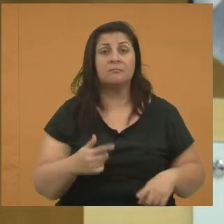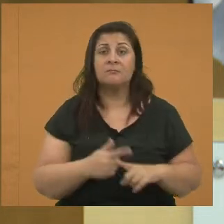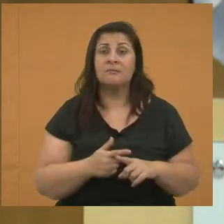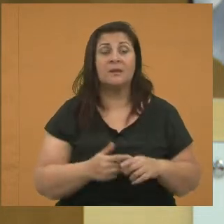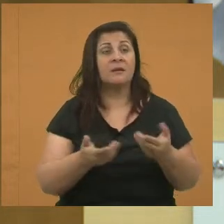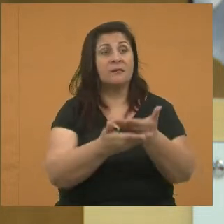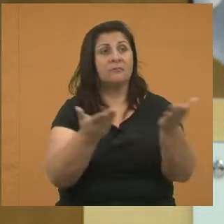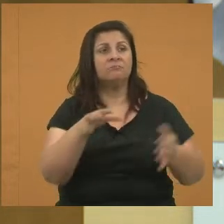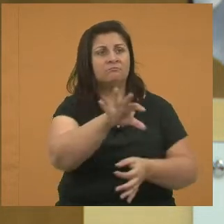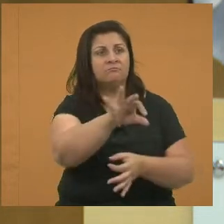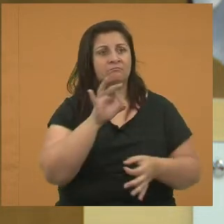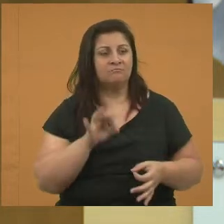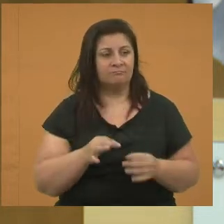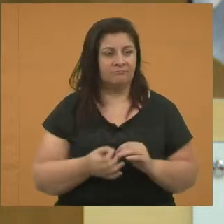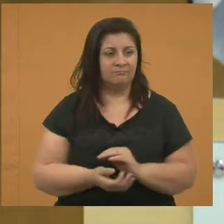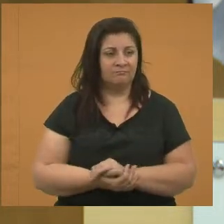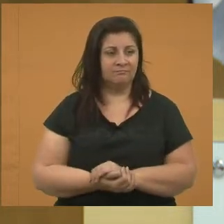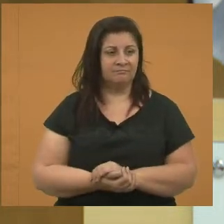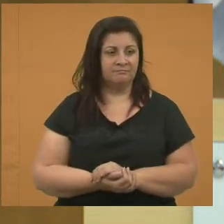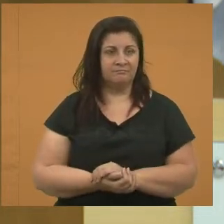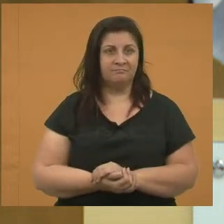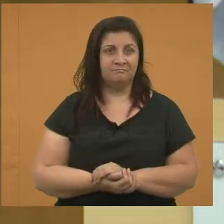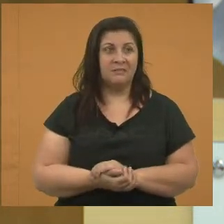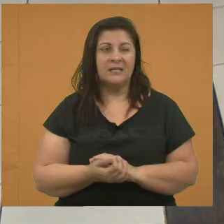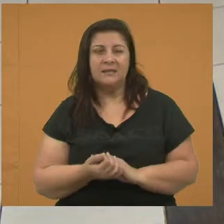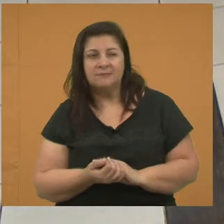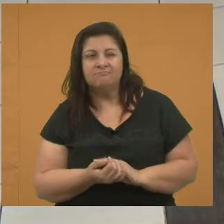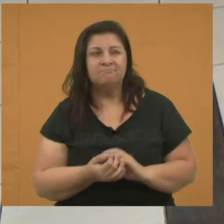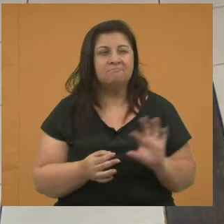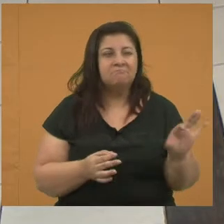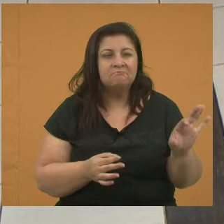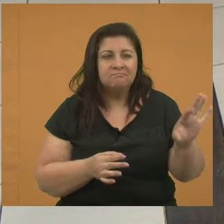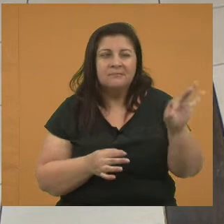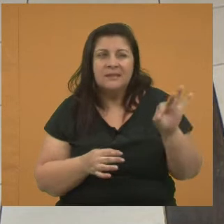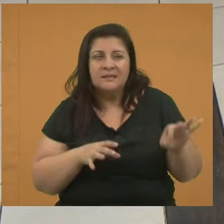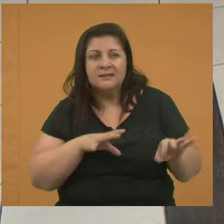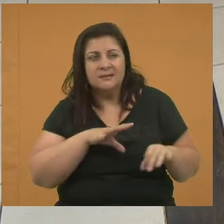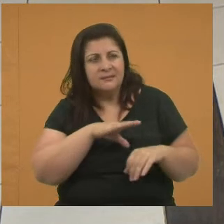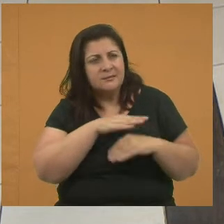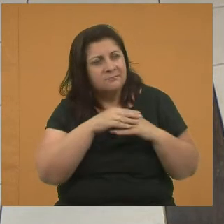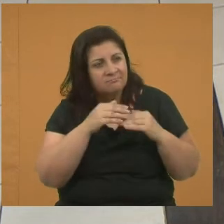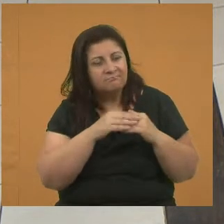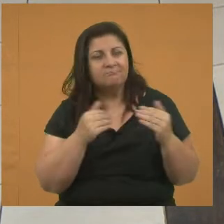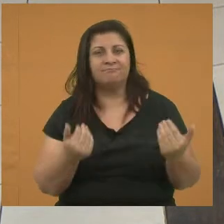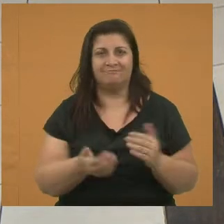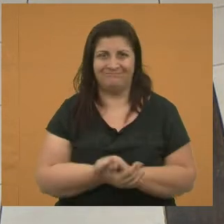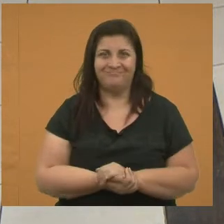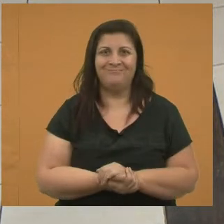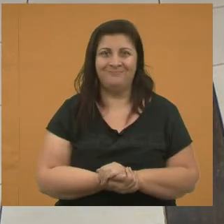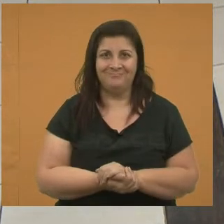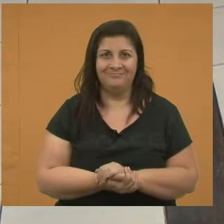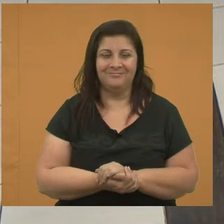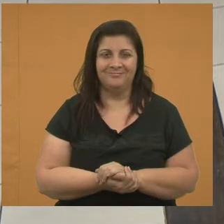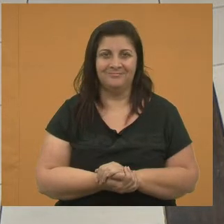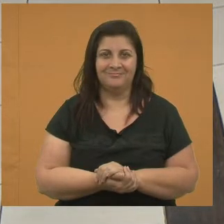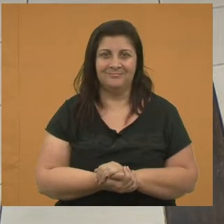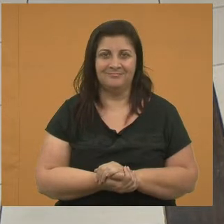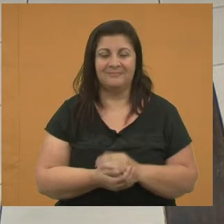foram escolhidos, né, vamos dizer assim, a dedo, né, por cada um dos vereadores aqui. Tá? Eu quero